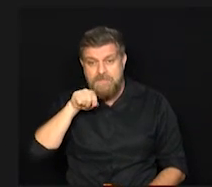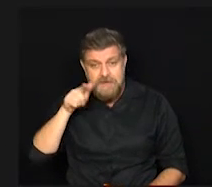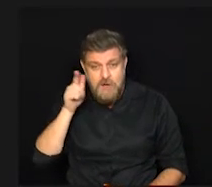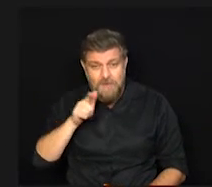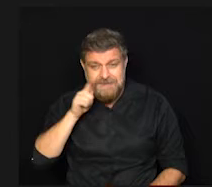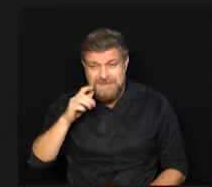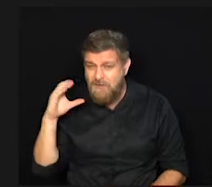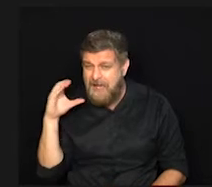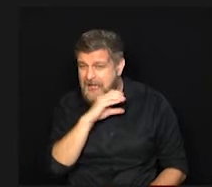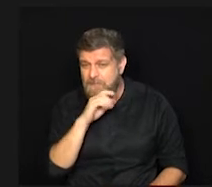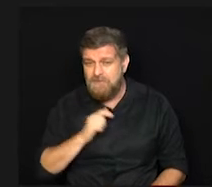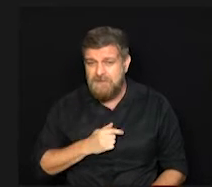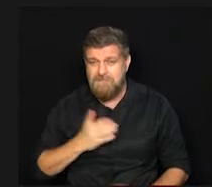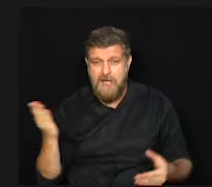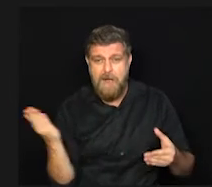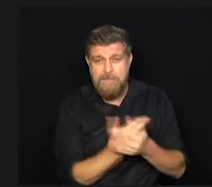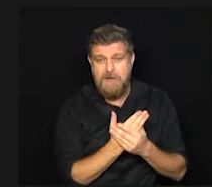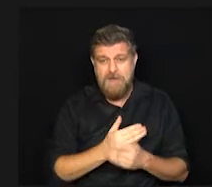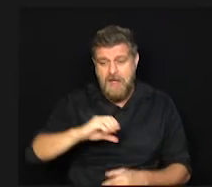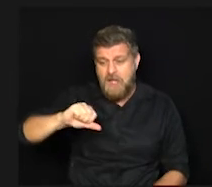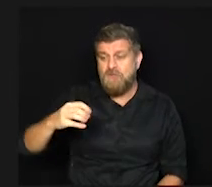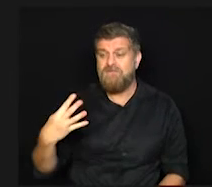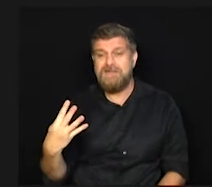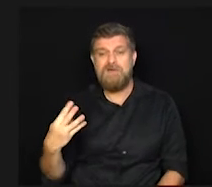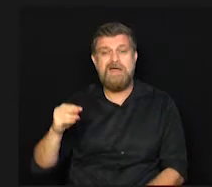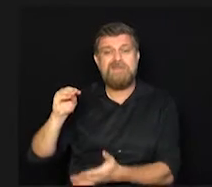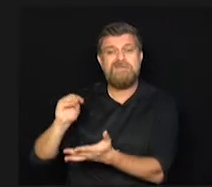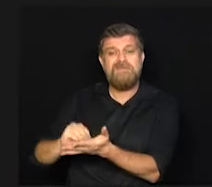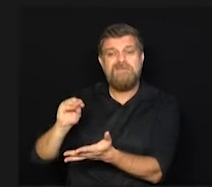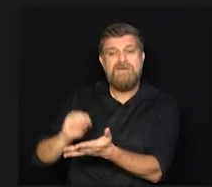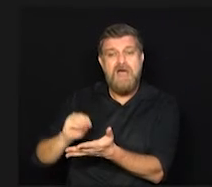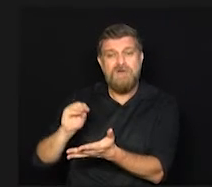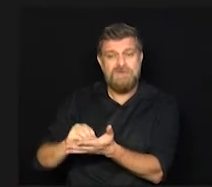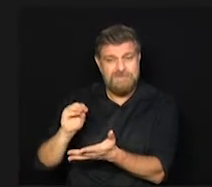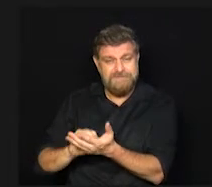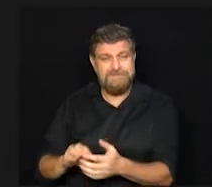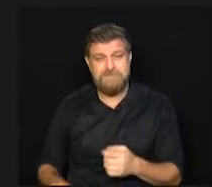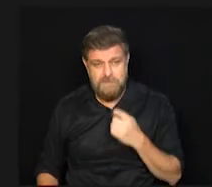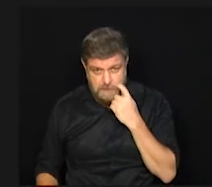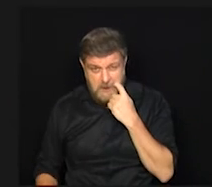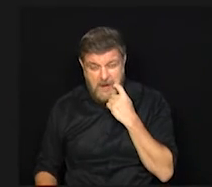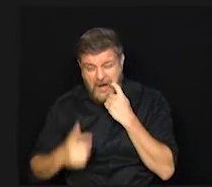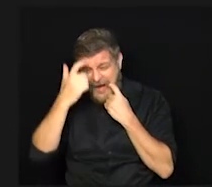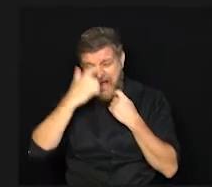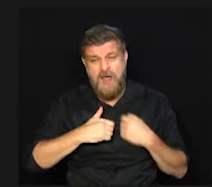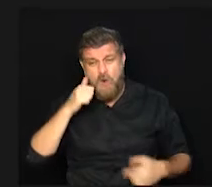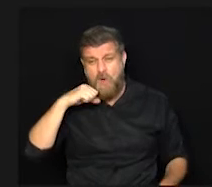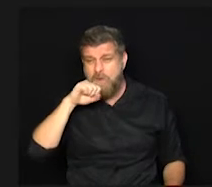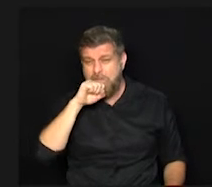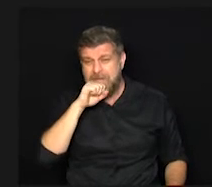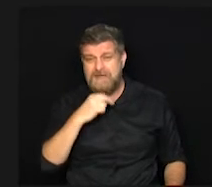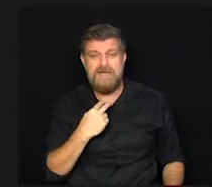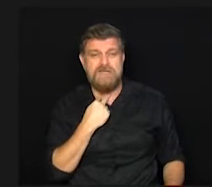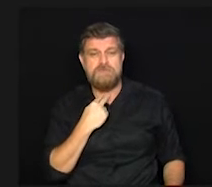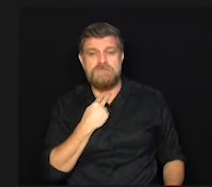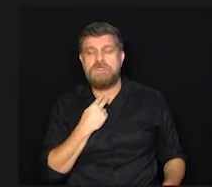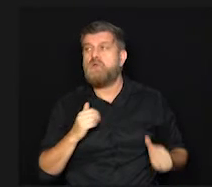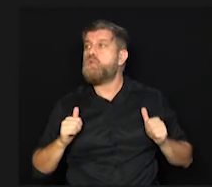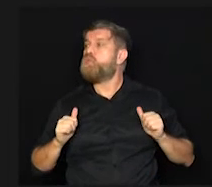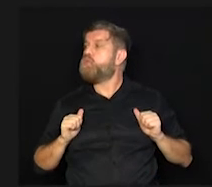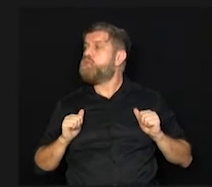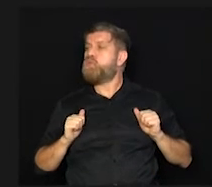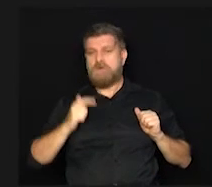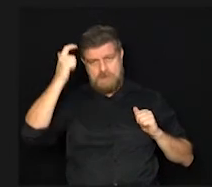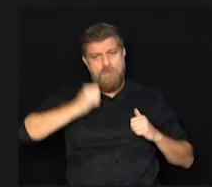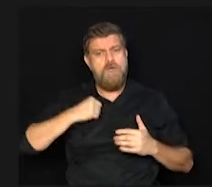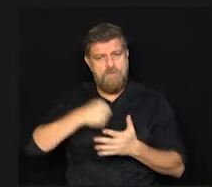uma ordem judicial, mas as 94 crianças não. E naquela ocasião, eu como mãe não poderia ficar indiferente àquilo, então eu comprei a briga,